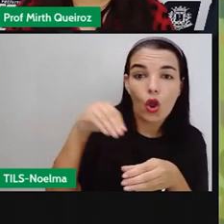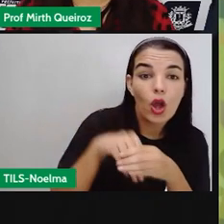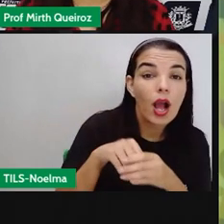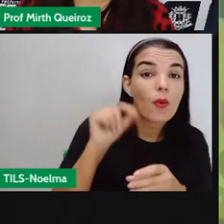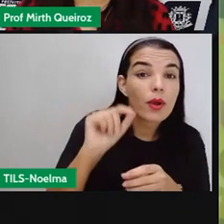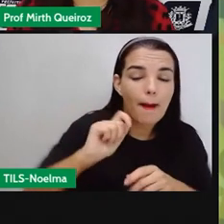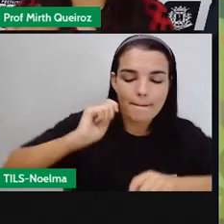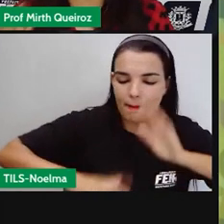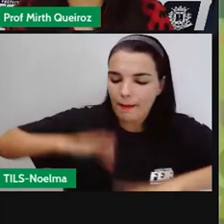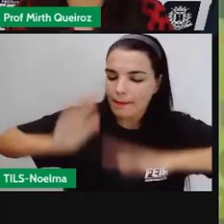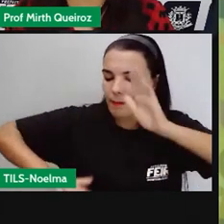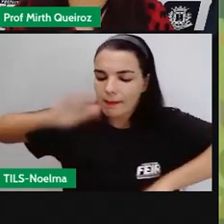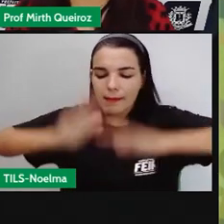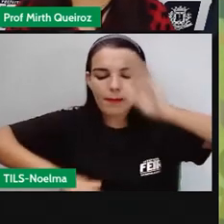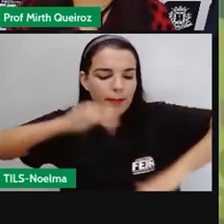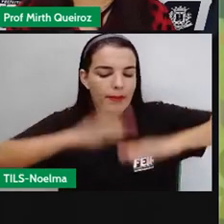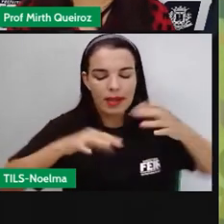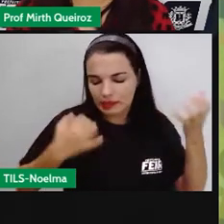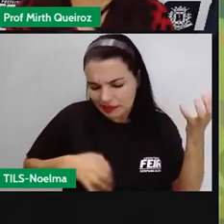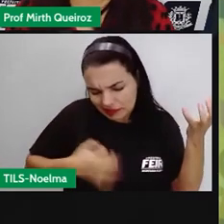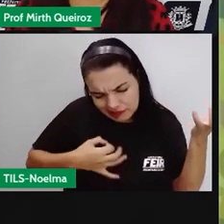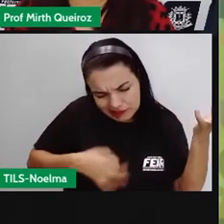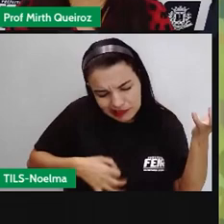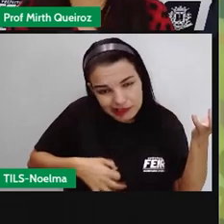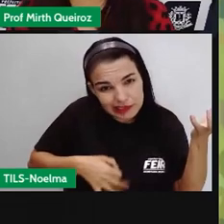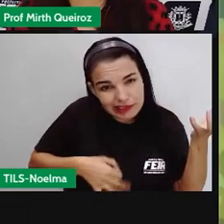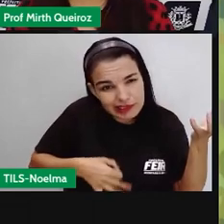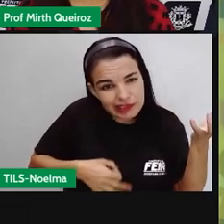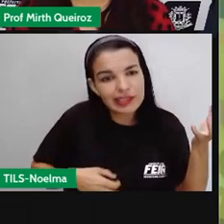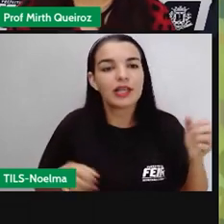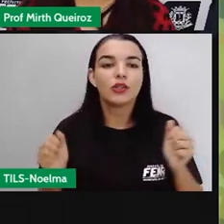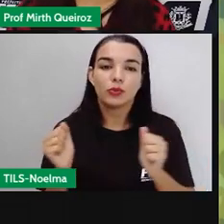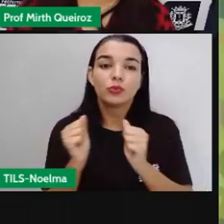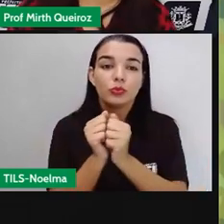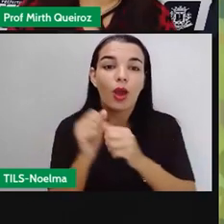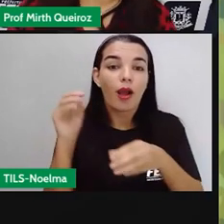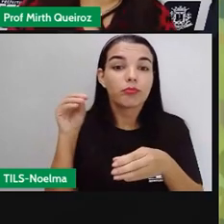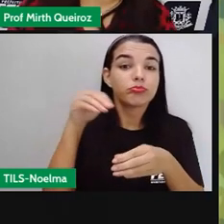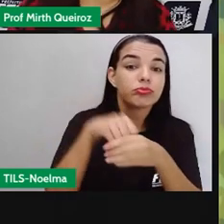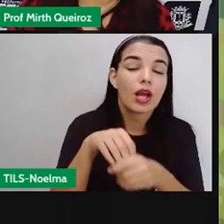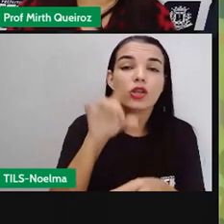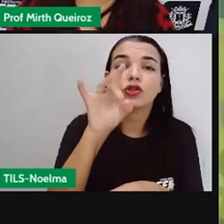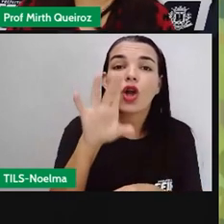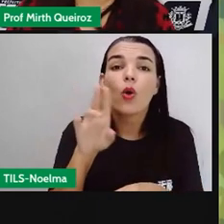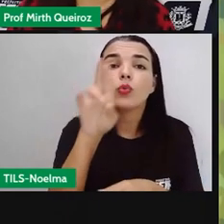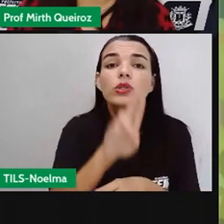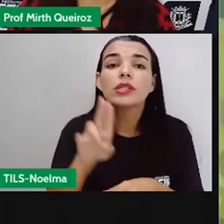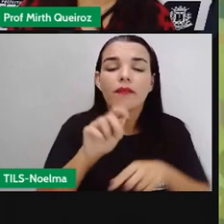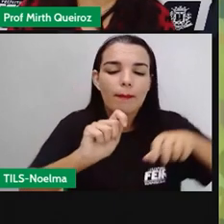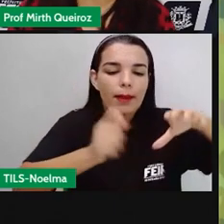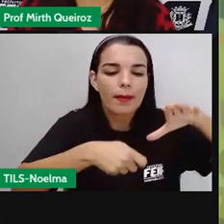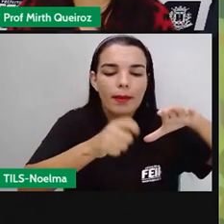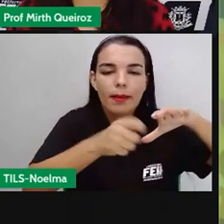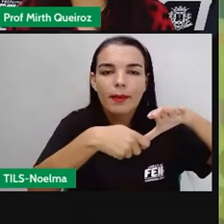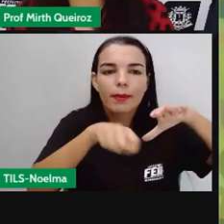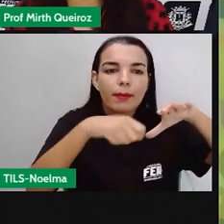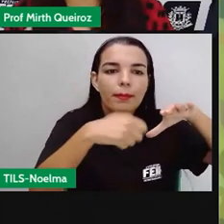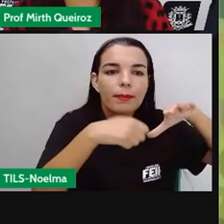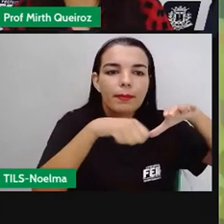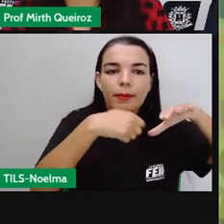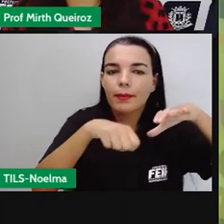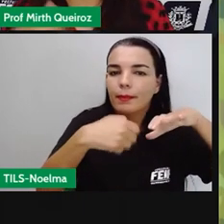bateria, a guitarra, né? E o baixo elétrico. Antes aí que usava só o triângulo, a bumba e sanfona, né?